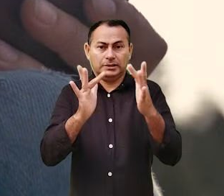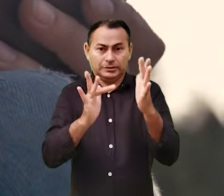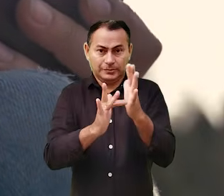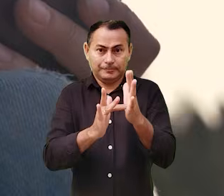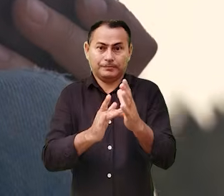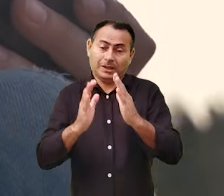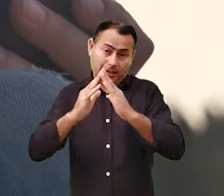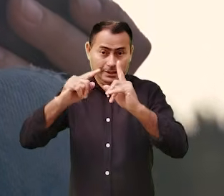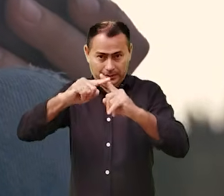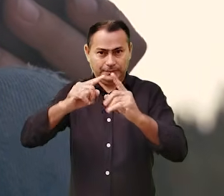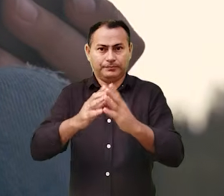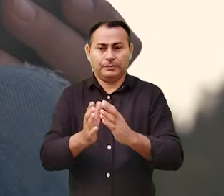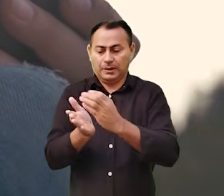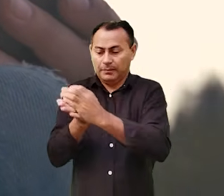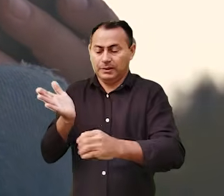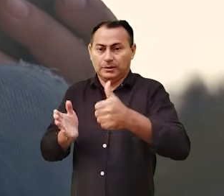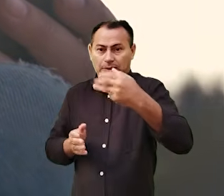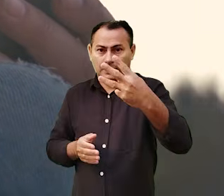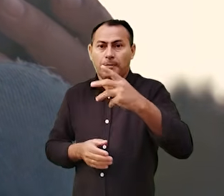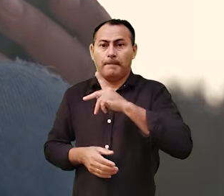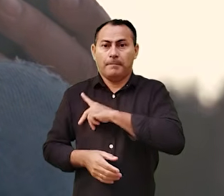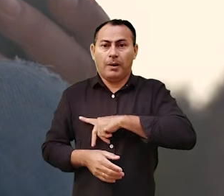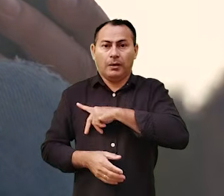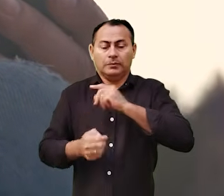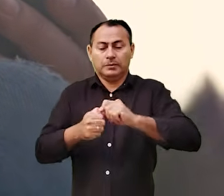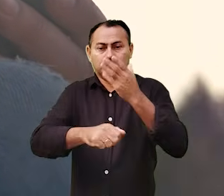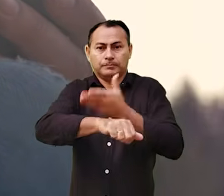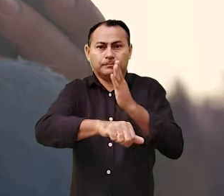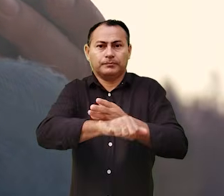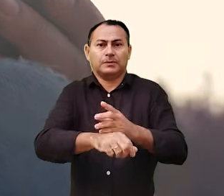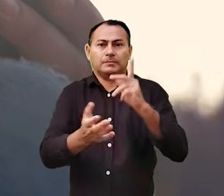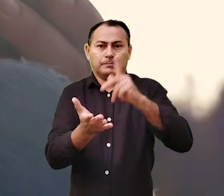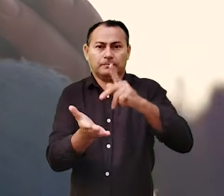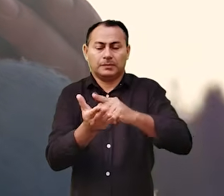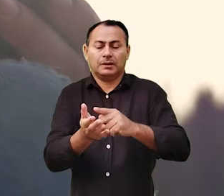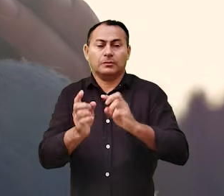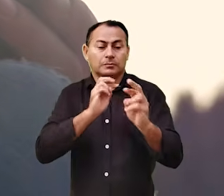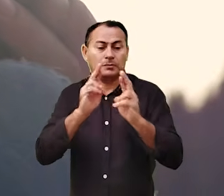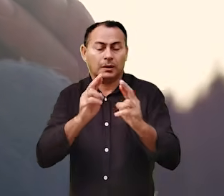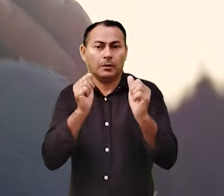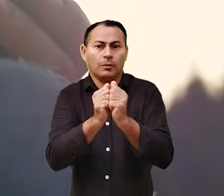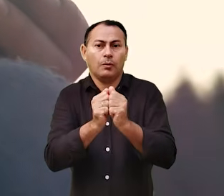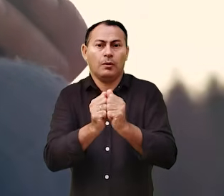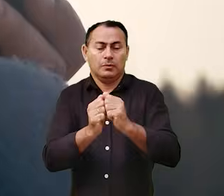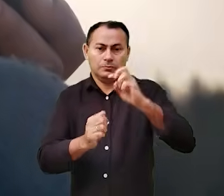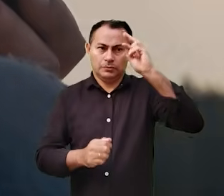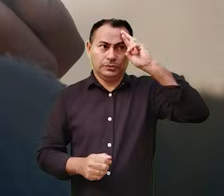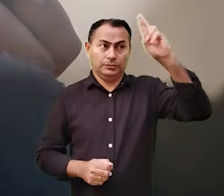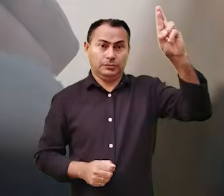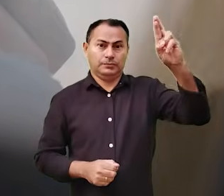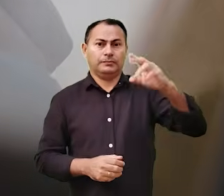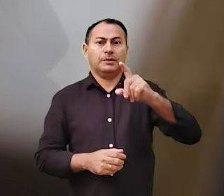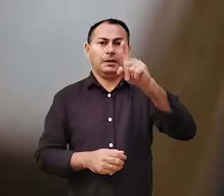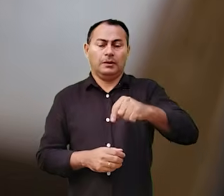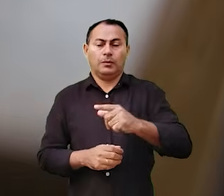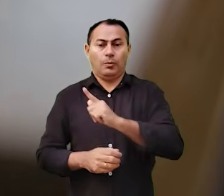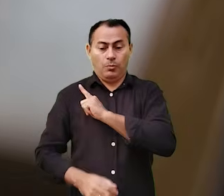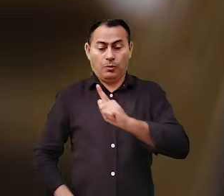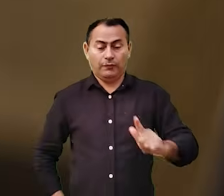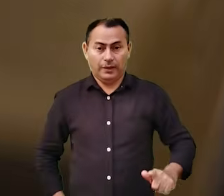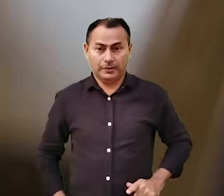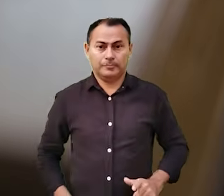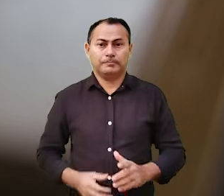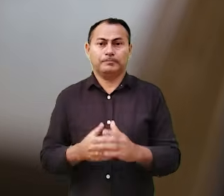Cristo. No capítulo 13, Paulo fez a aplicação dessas verdades no relacionamento com as autoridades, isto é,